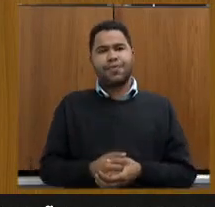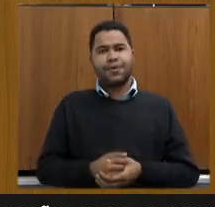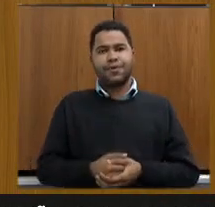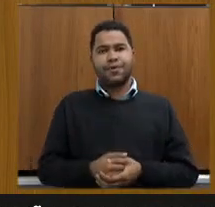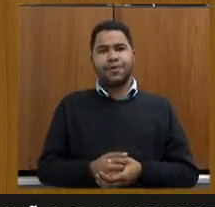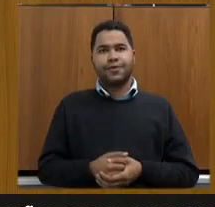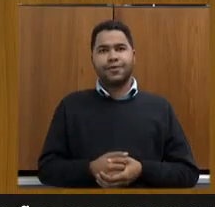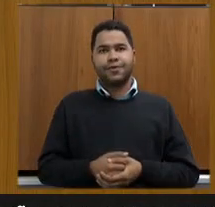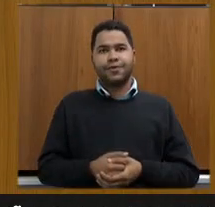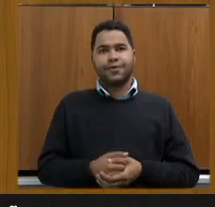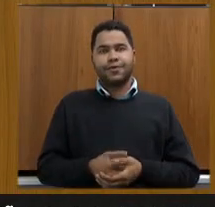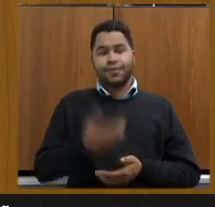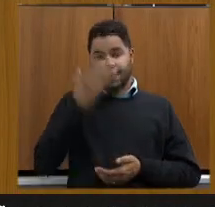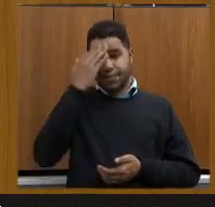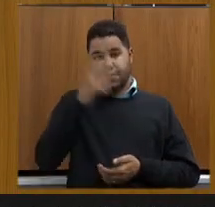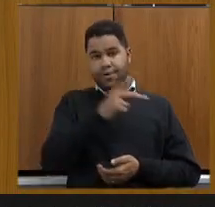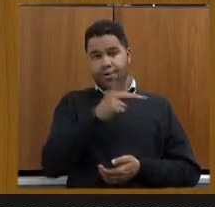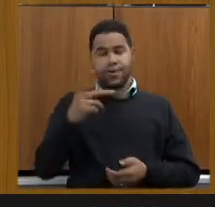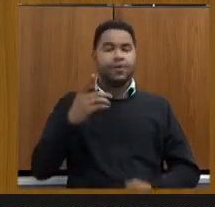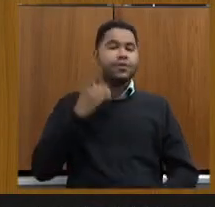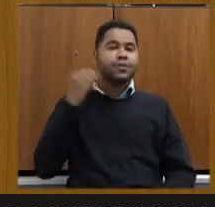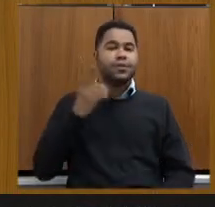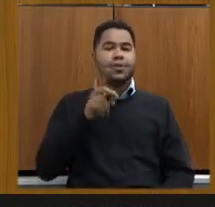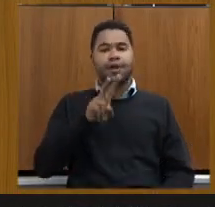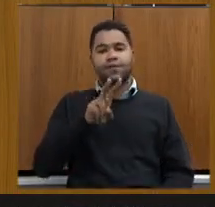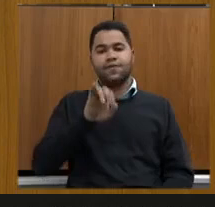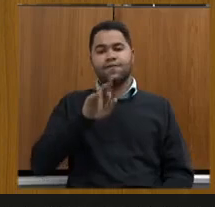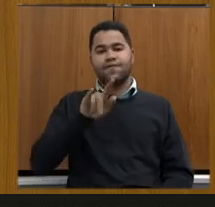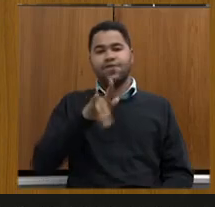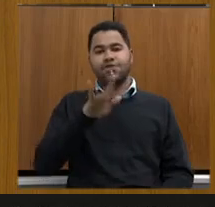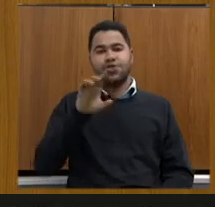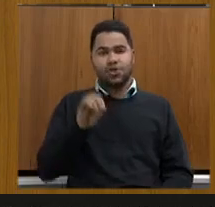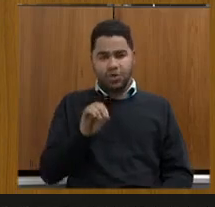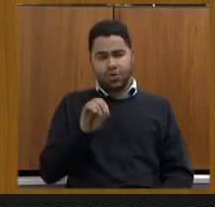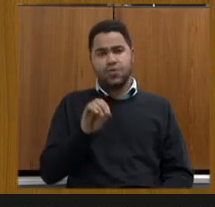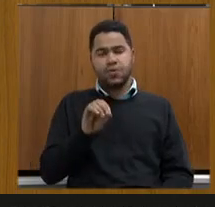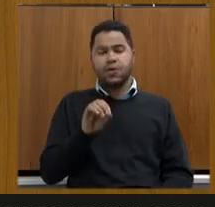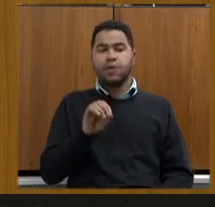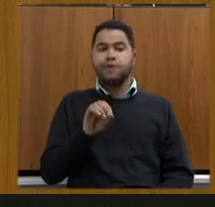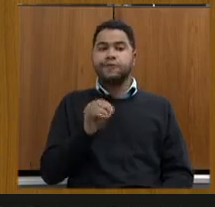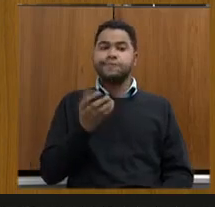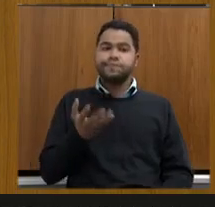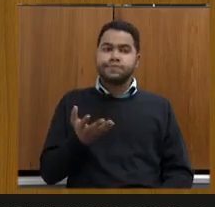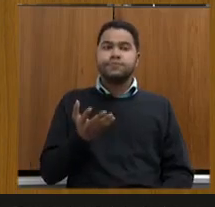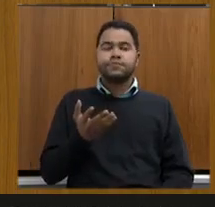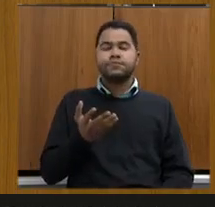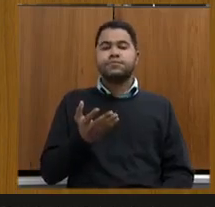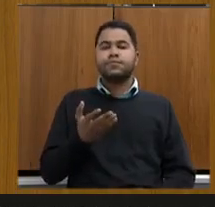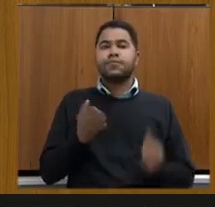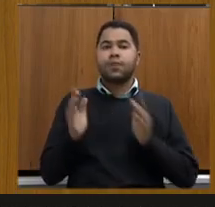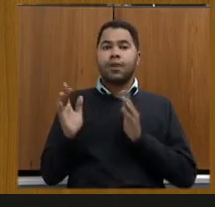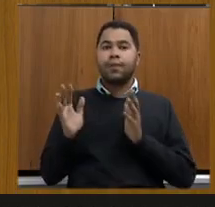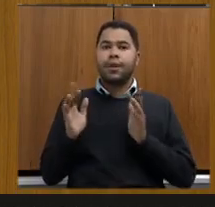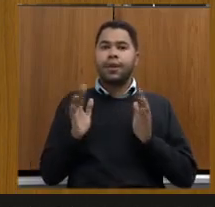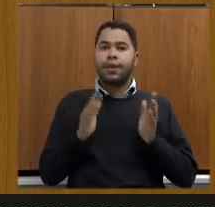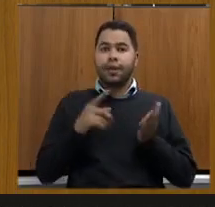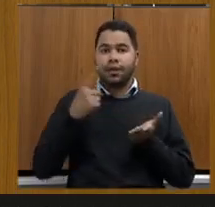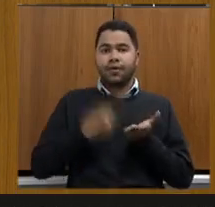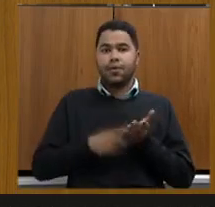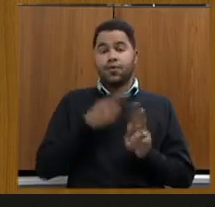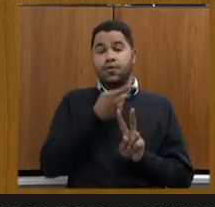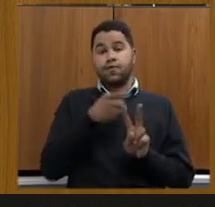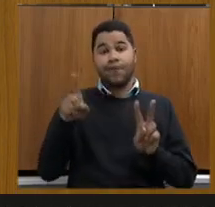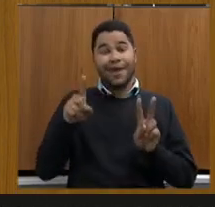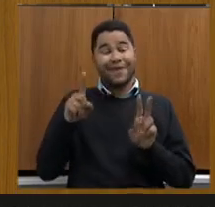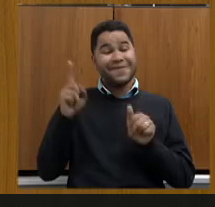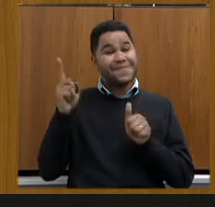Obrigada Presidente Deputado Virgílio Guimarães é com relação à execução do acordo vale